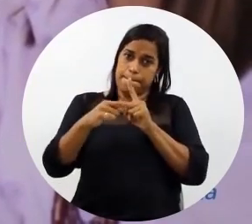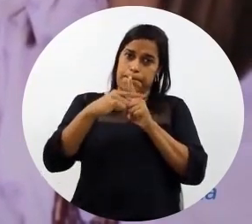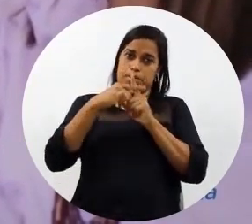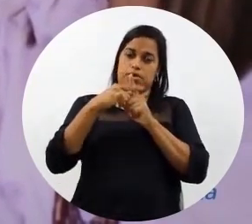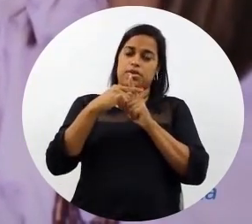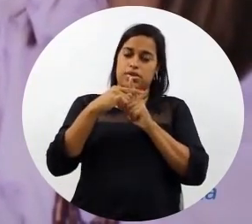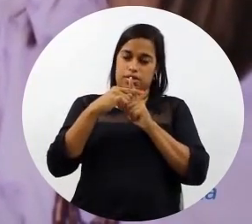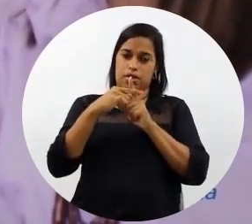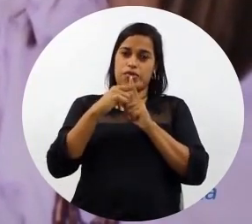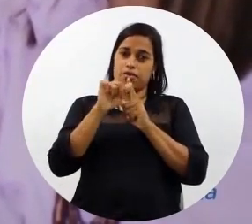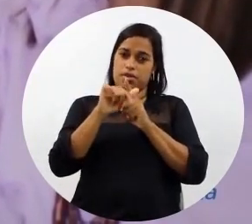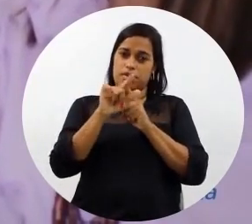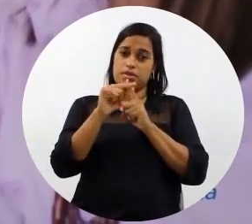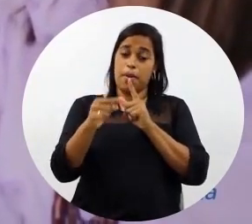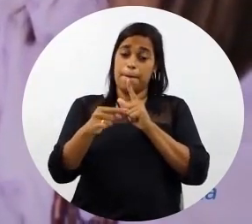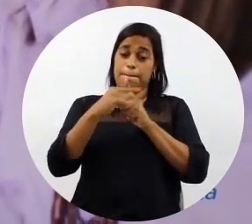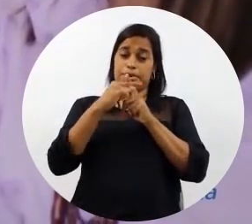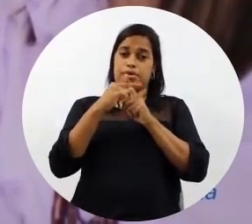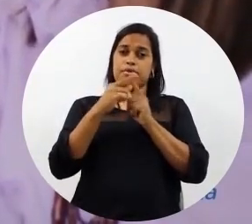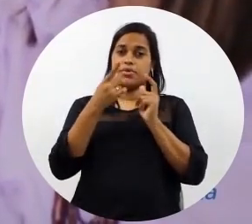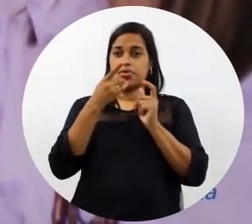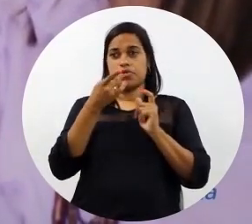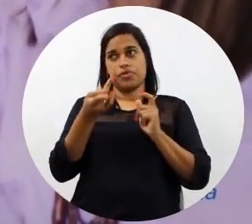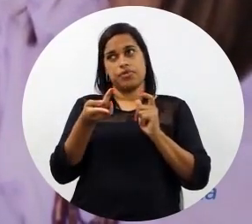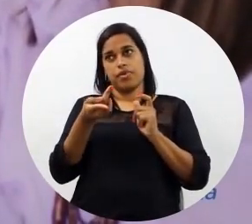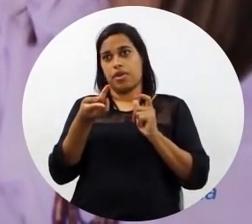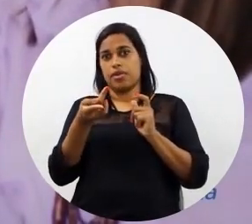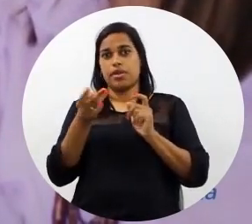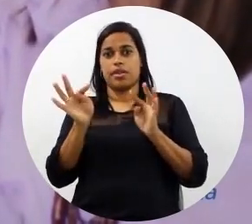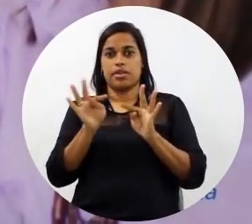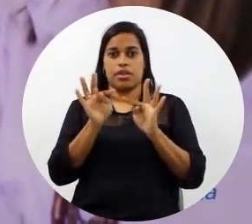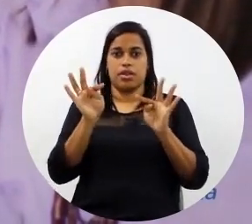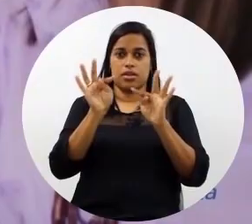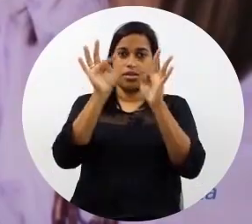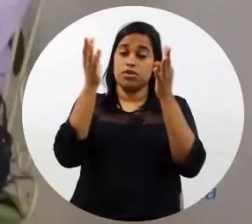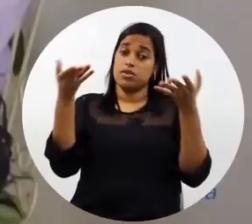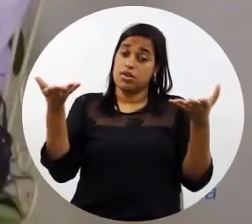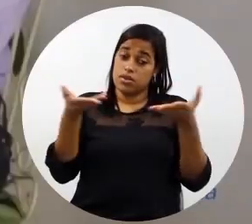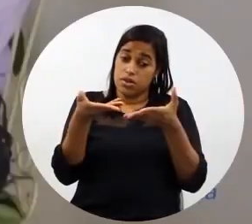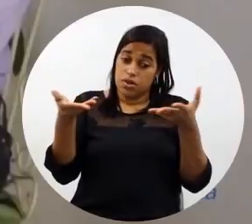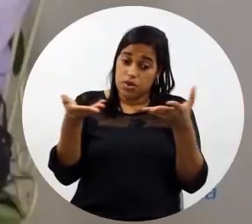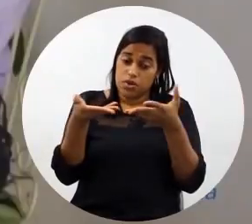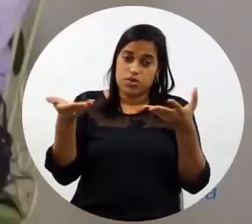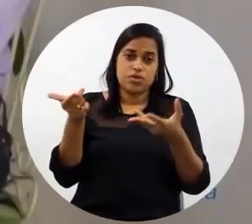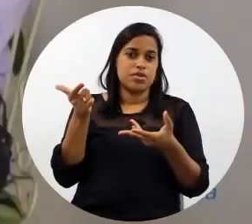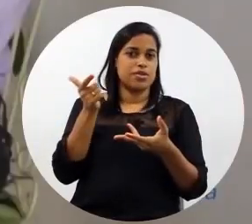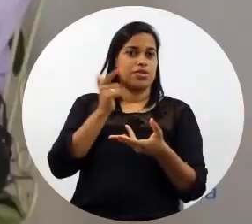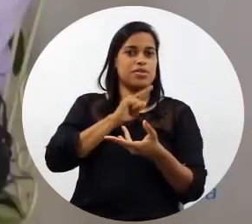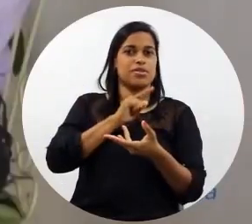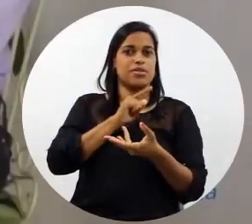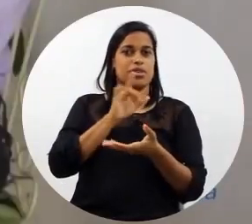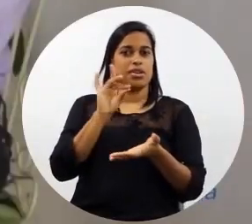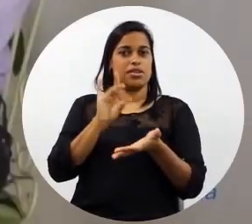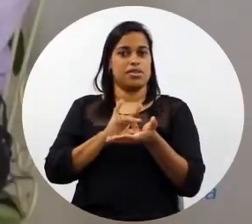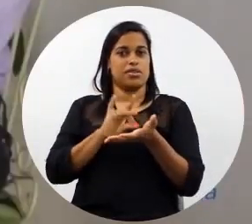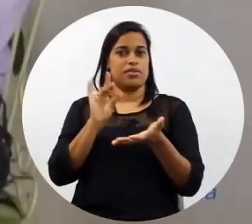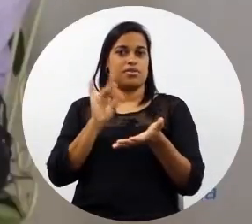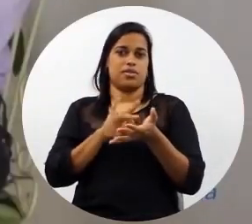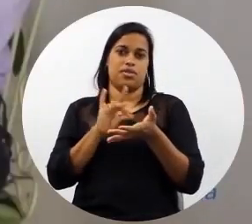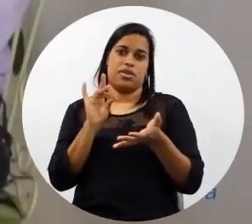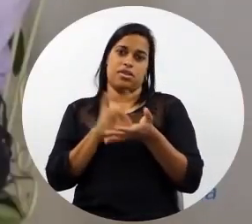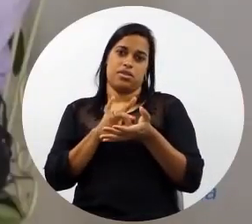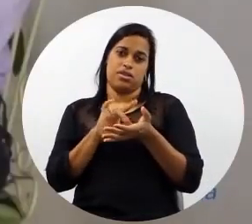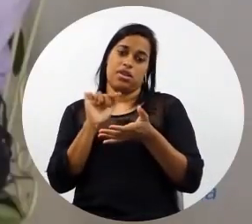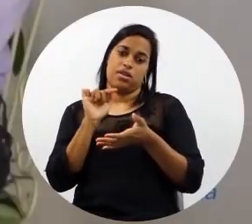certo? E as ferramentas eficazes, quando a gente fala, busque tecnologia hoje que consegue realmente lhe dar